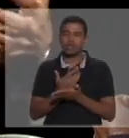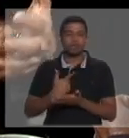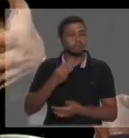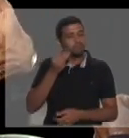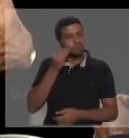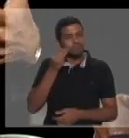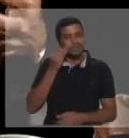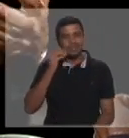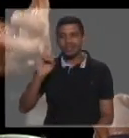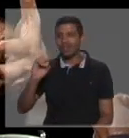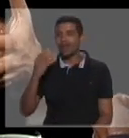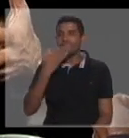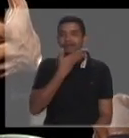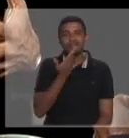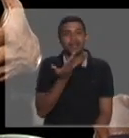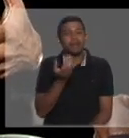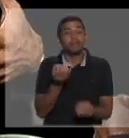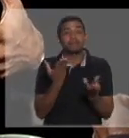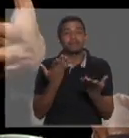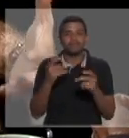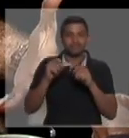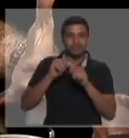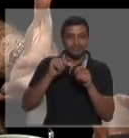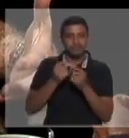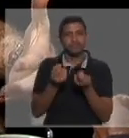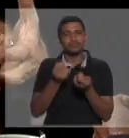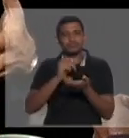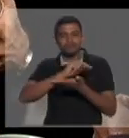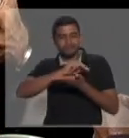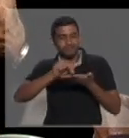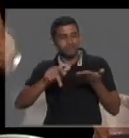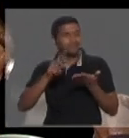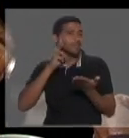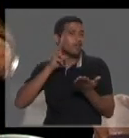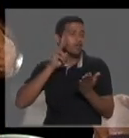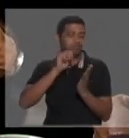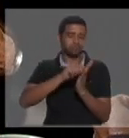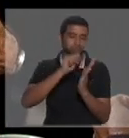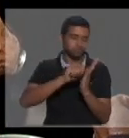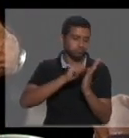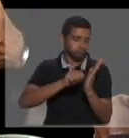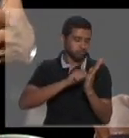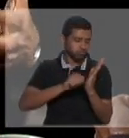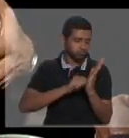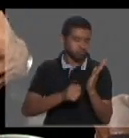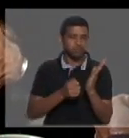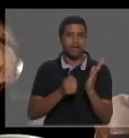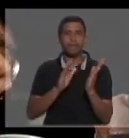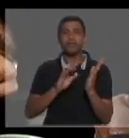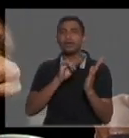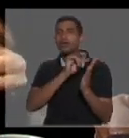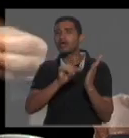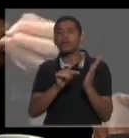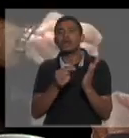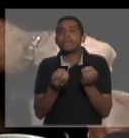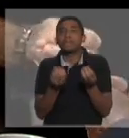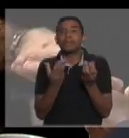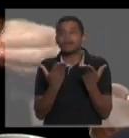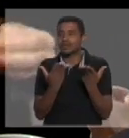fui construindo algumas oportunidades de poder fazer alguns documentários esses que